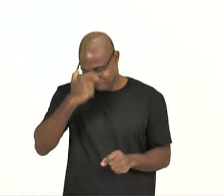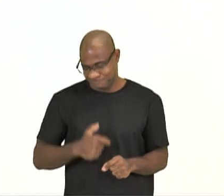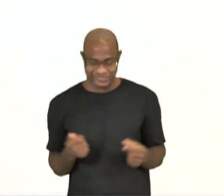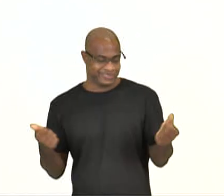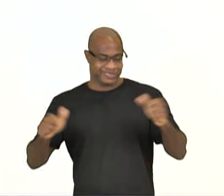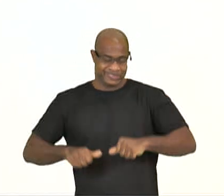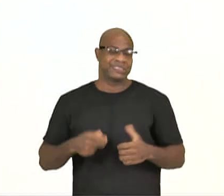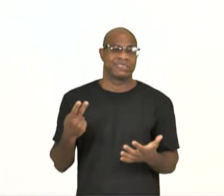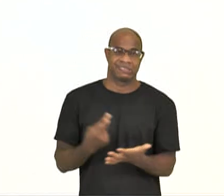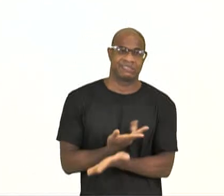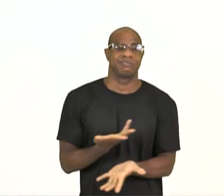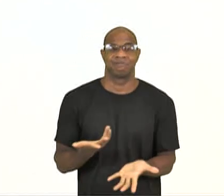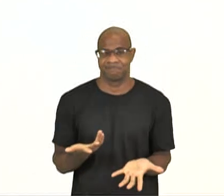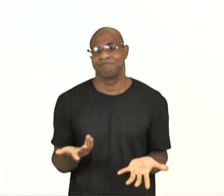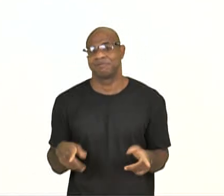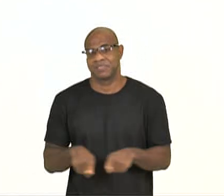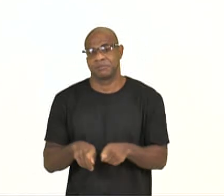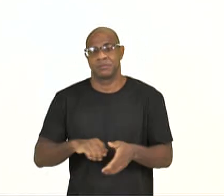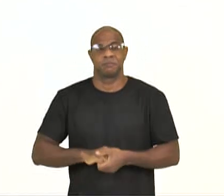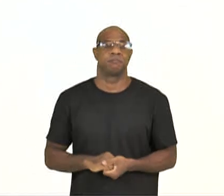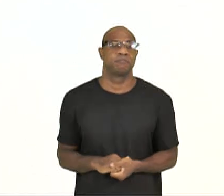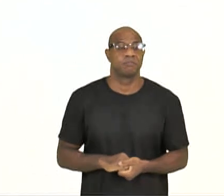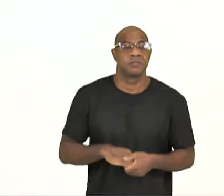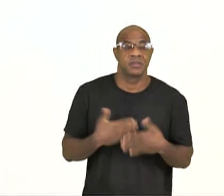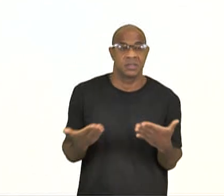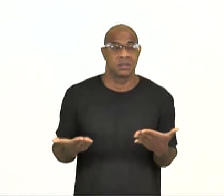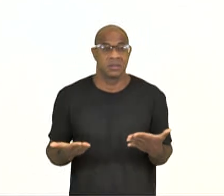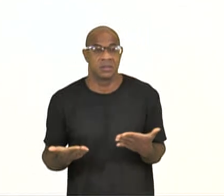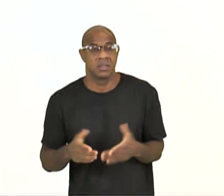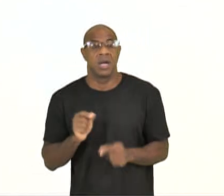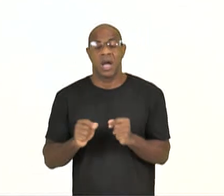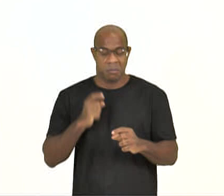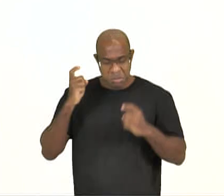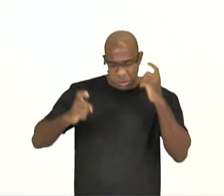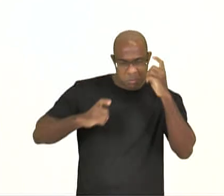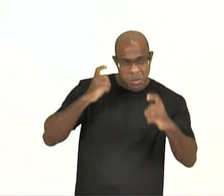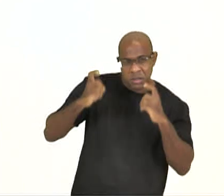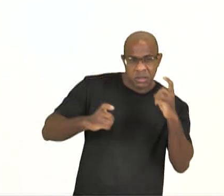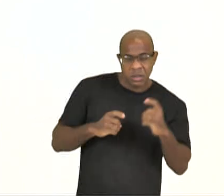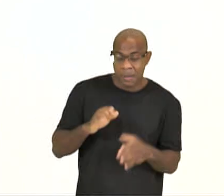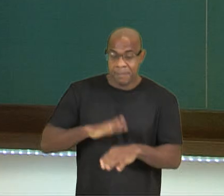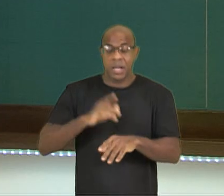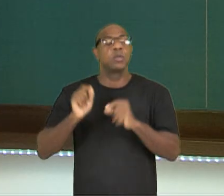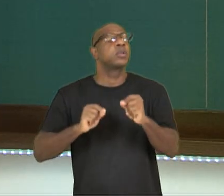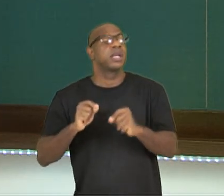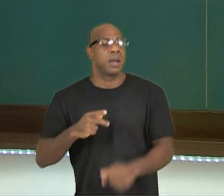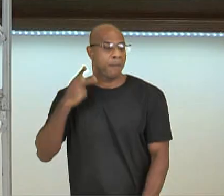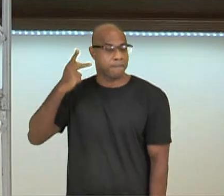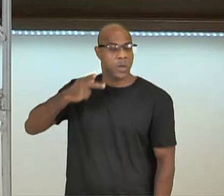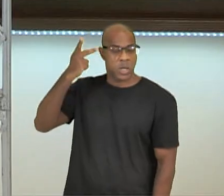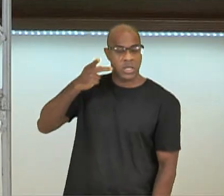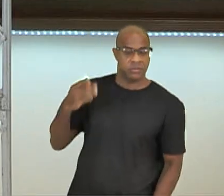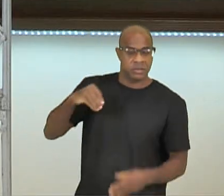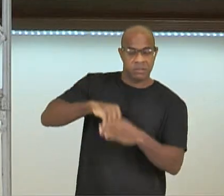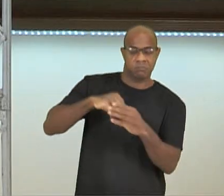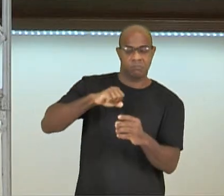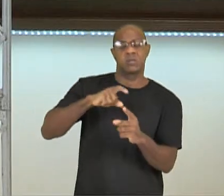políticas e artísticas. Gente, 2 famílias mandavam naquela época.